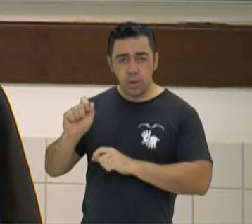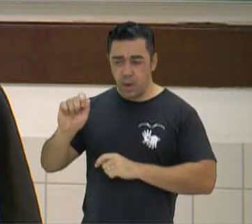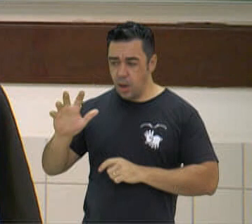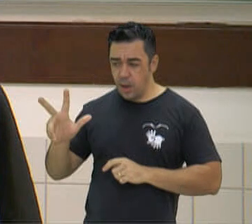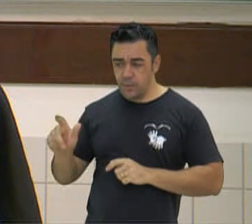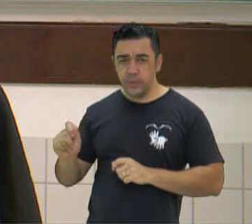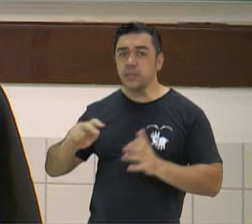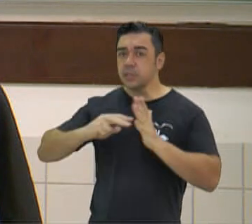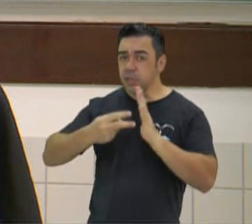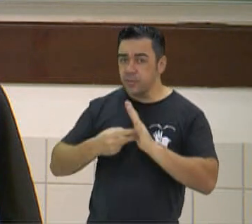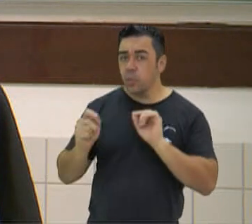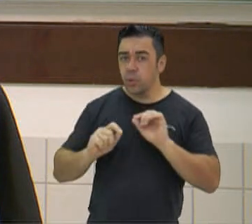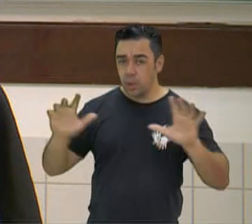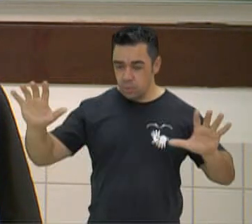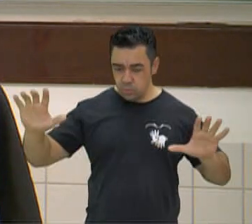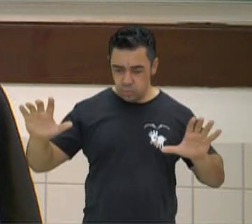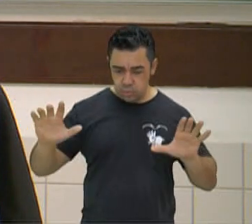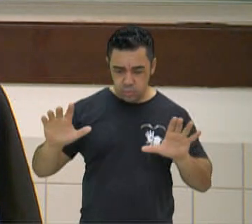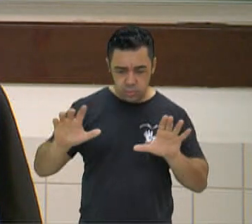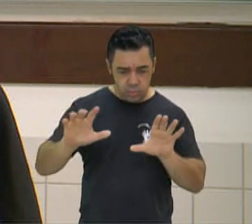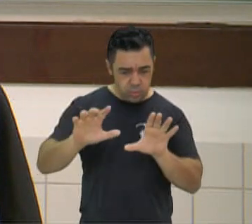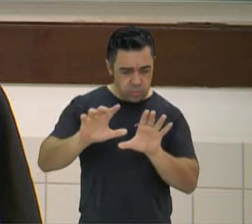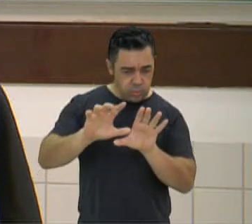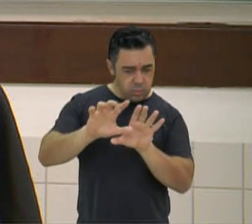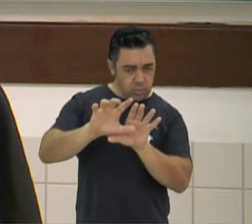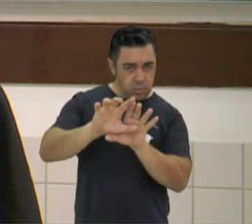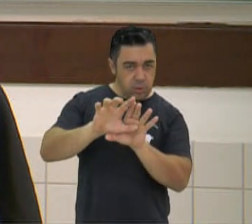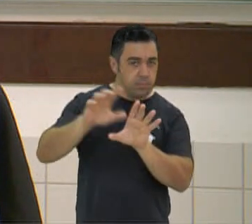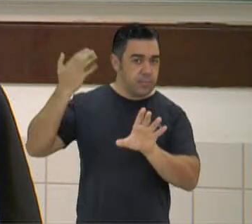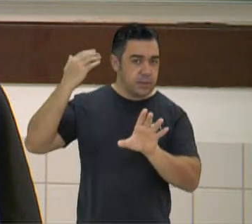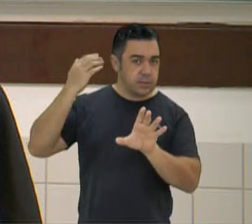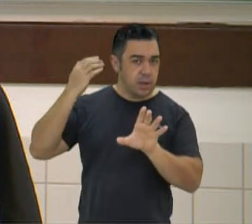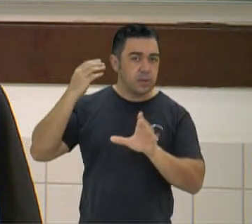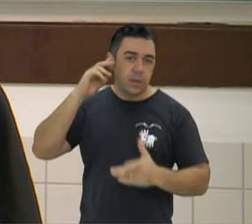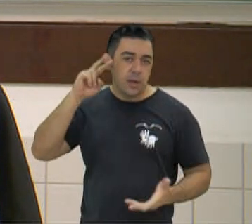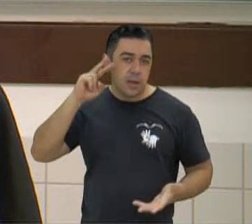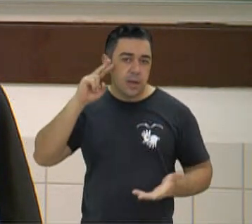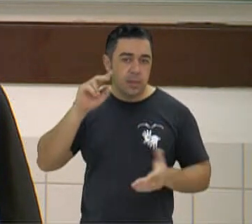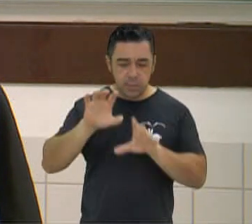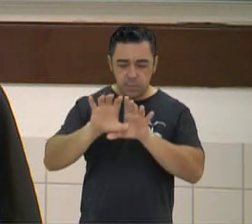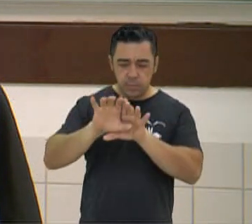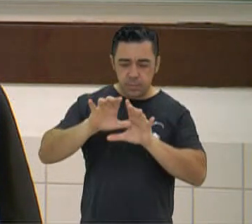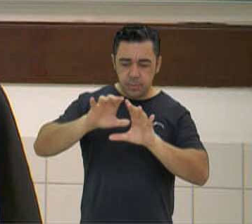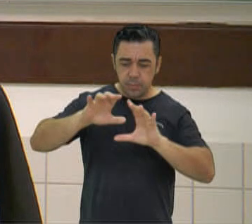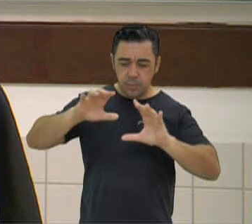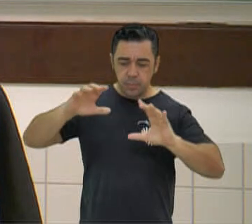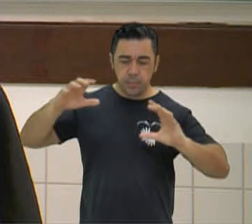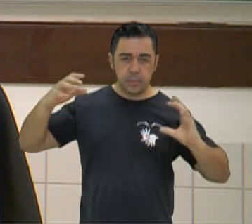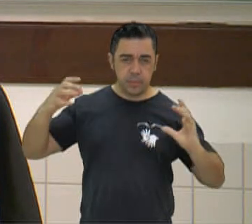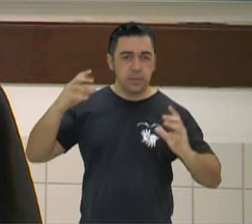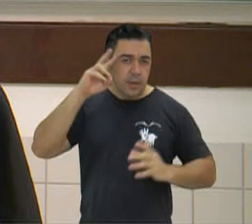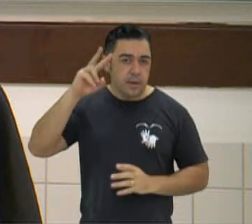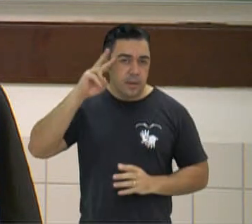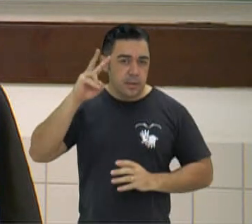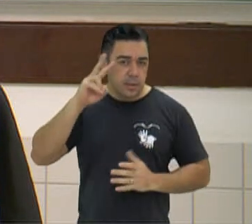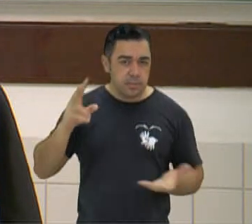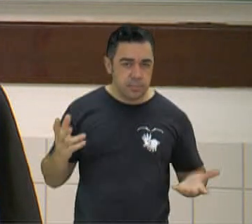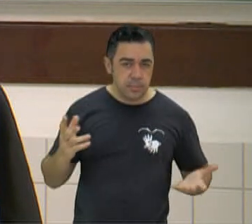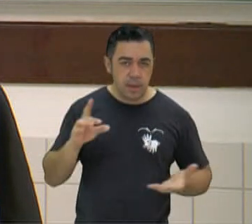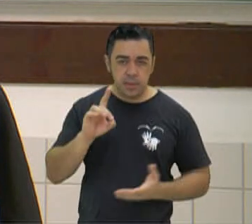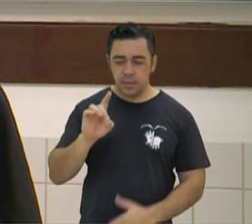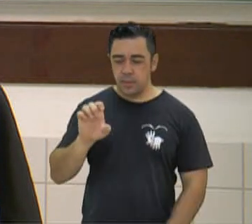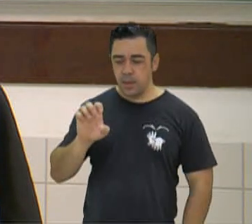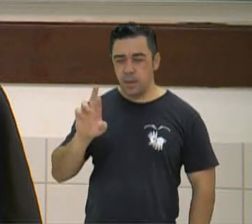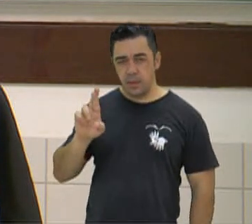evidência que esses dois continentes já estiveram juntos, né? Tanto é que, se você olhar, eles parecem um quebra-cabeça, eles têm um encaixe bem bonitinho ali, né?